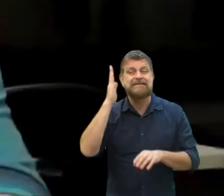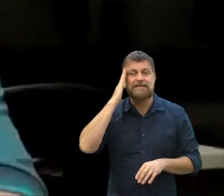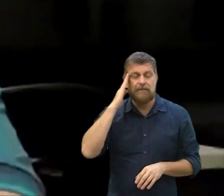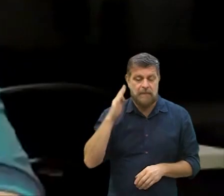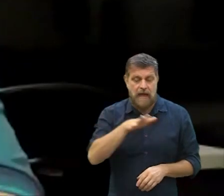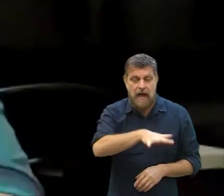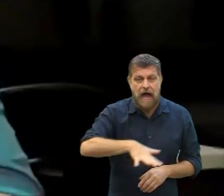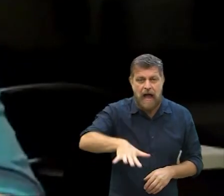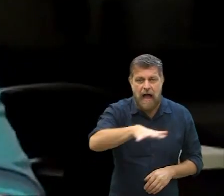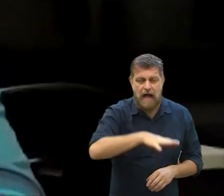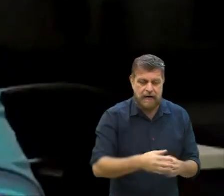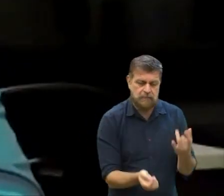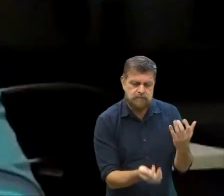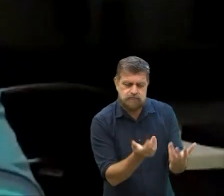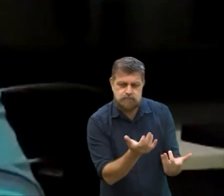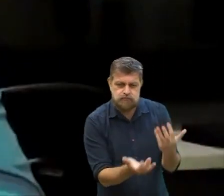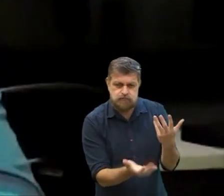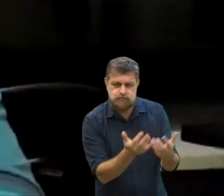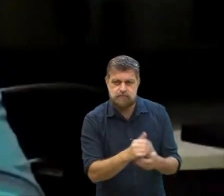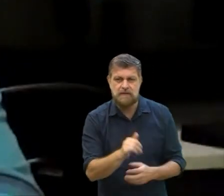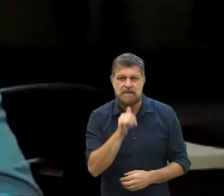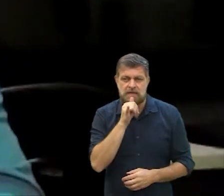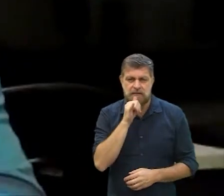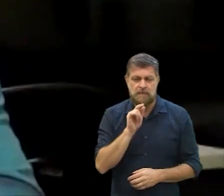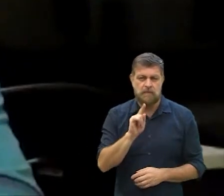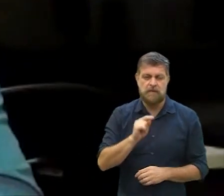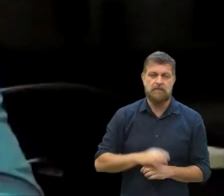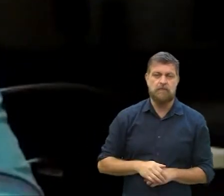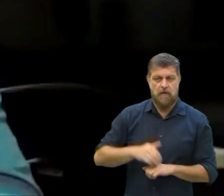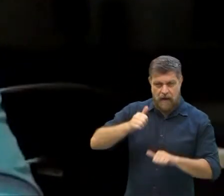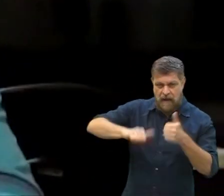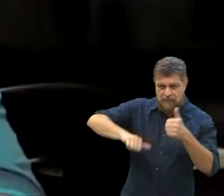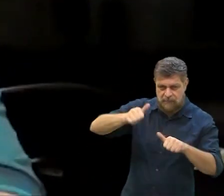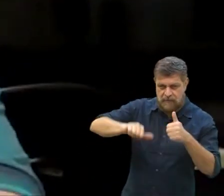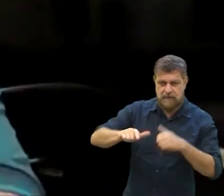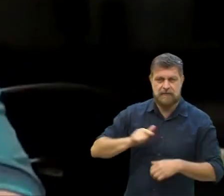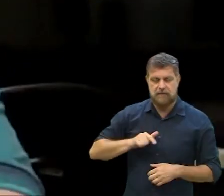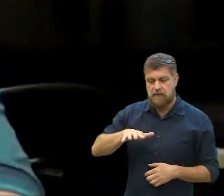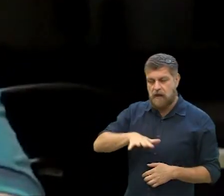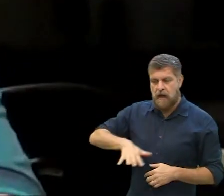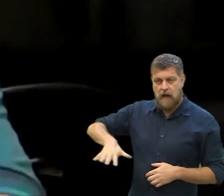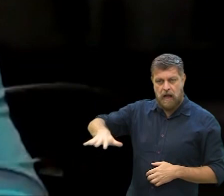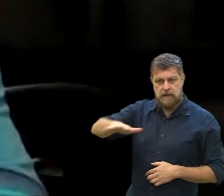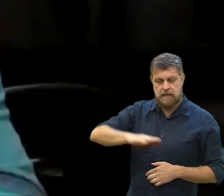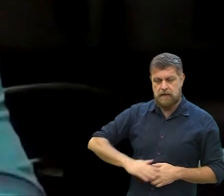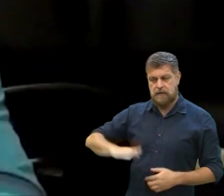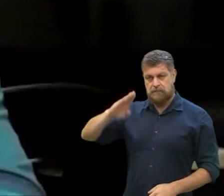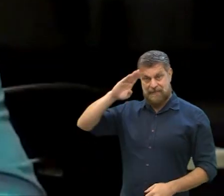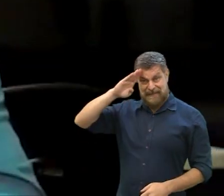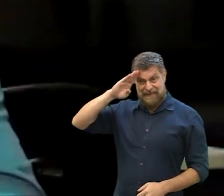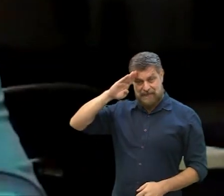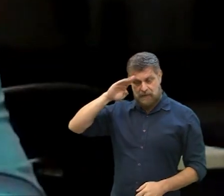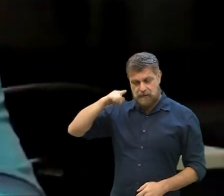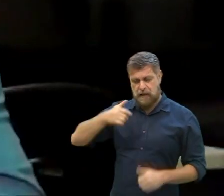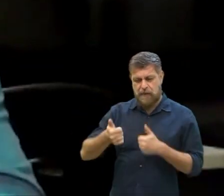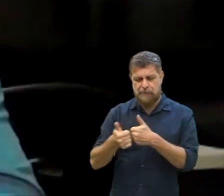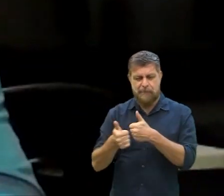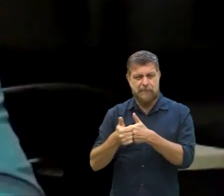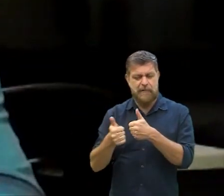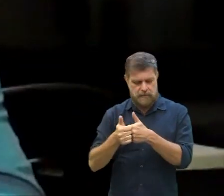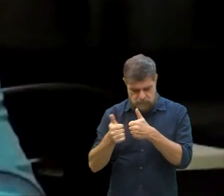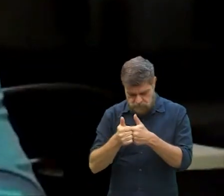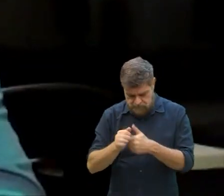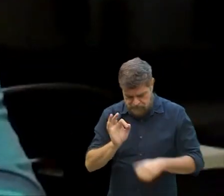controle. Às vezes, focos não captados, vamos analisar o seguinte, nós tivemos, às vezes, ali na área militar, um exemplo que nós tivemos ali